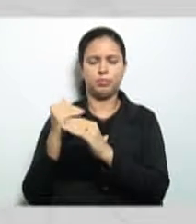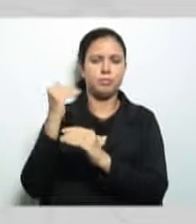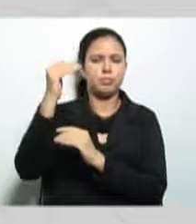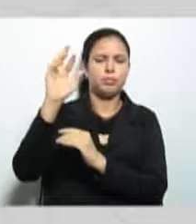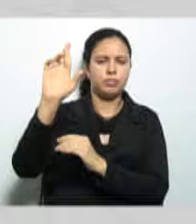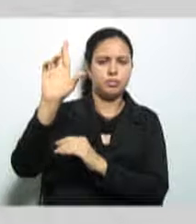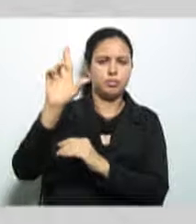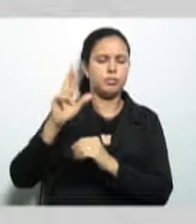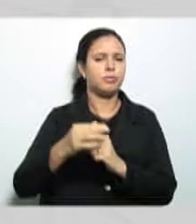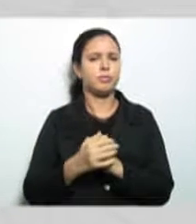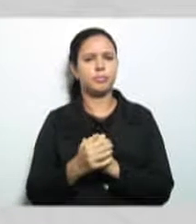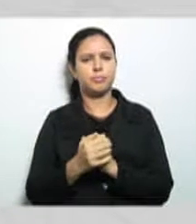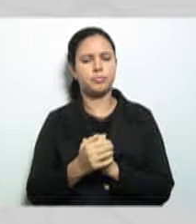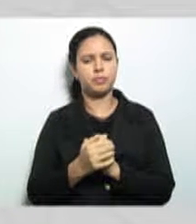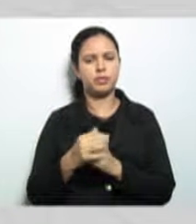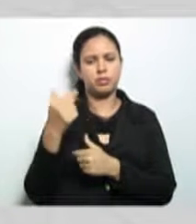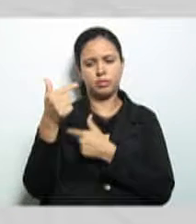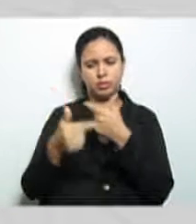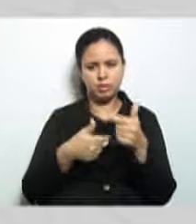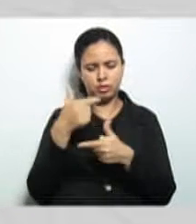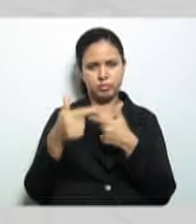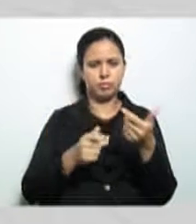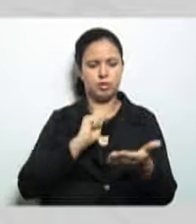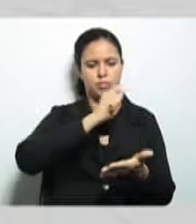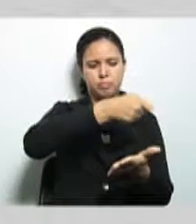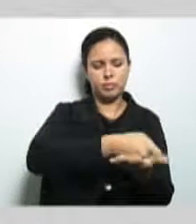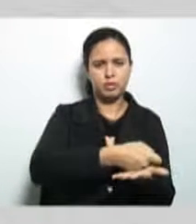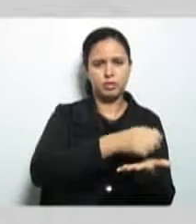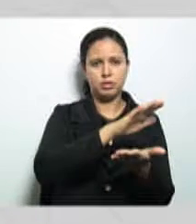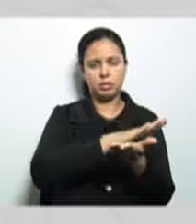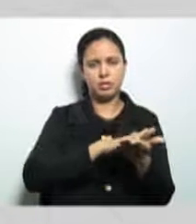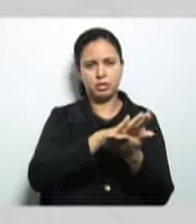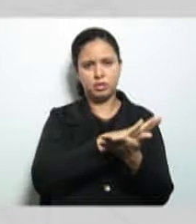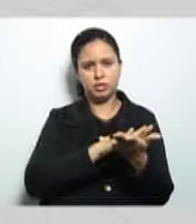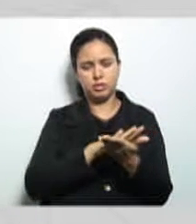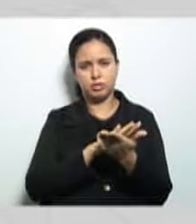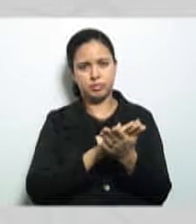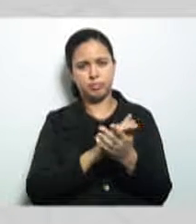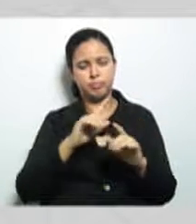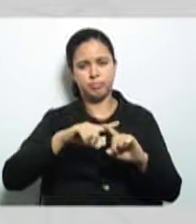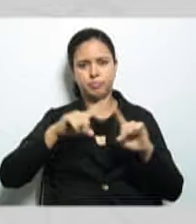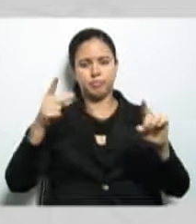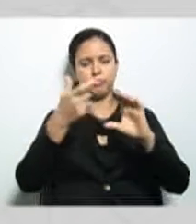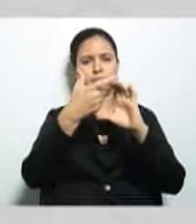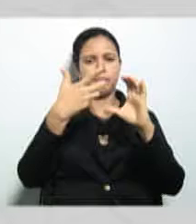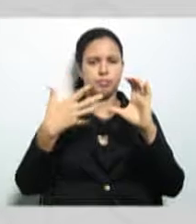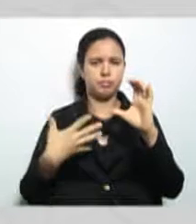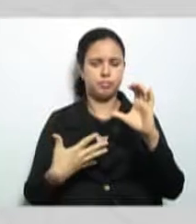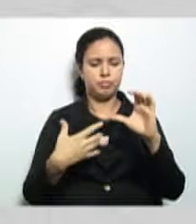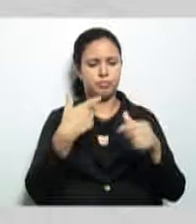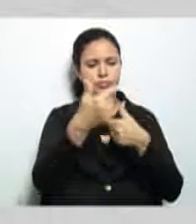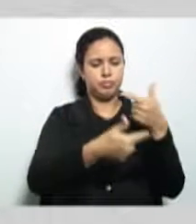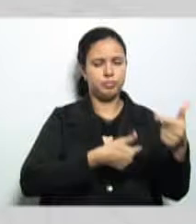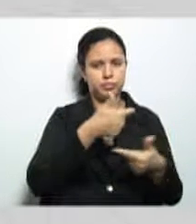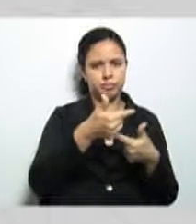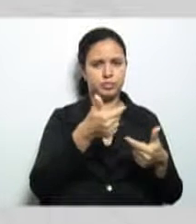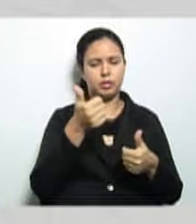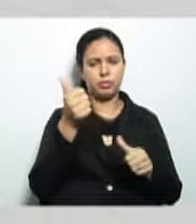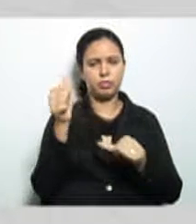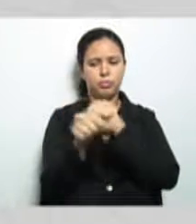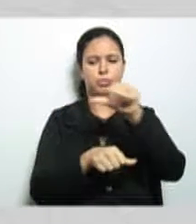O trabalho não era remunerado, mas uma característica desse tempo é que o trabalho era em troca de proteção e